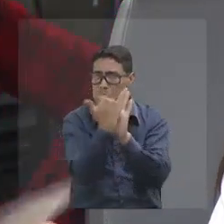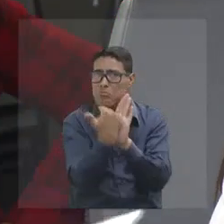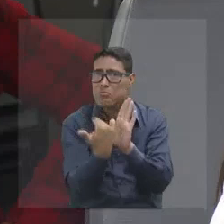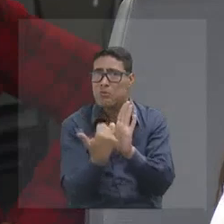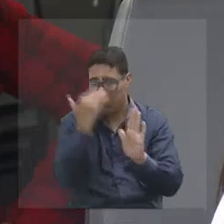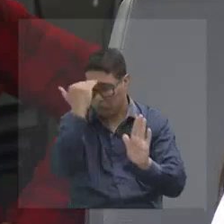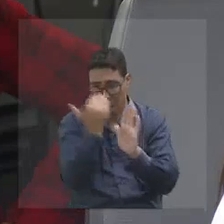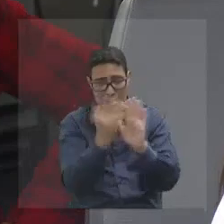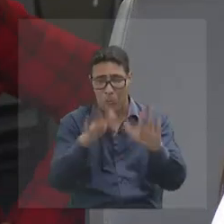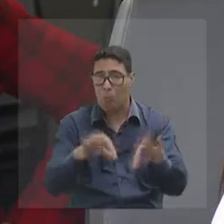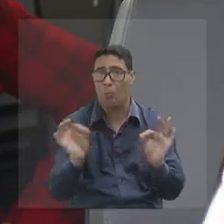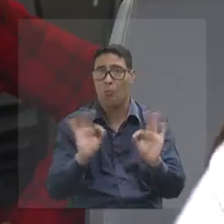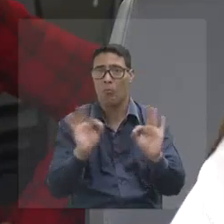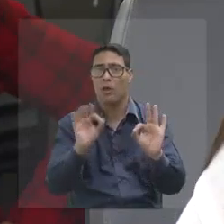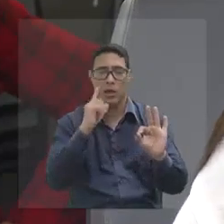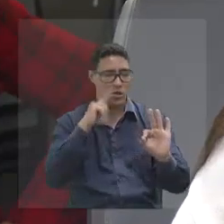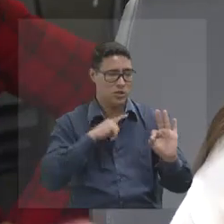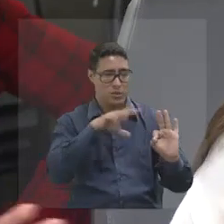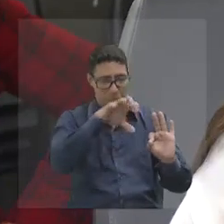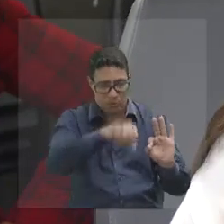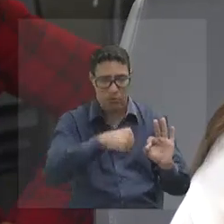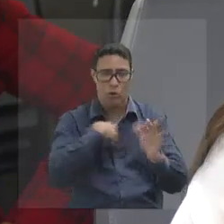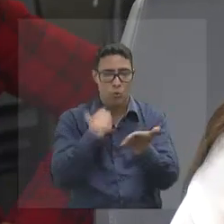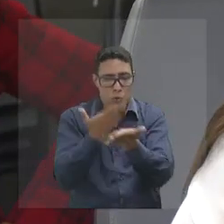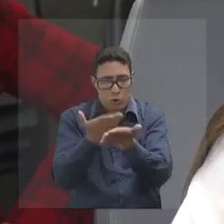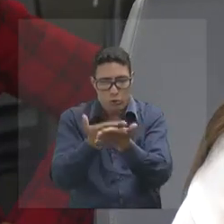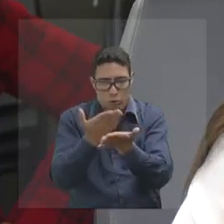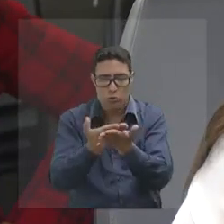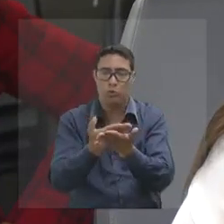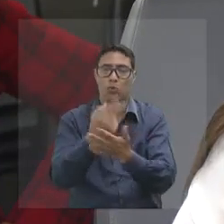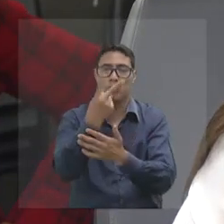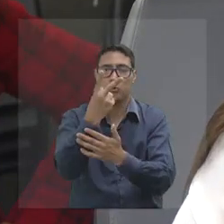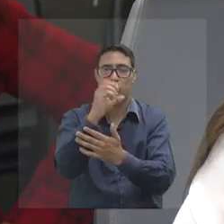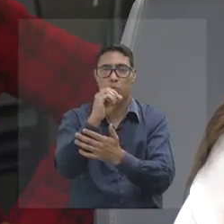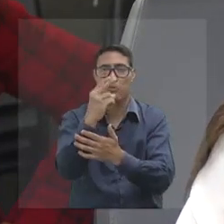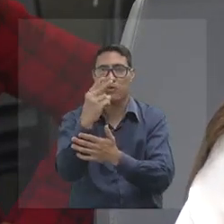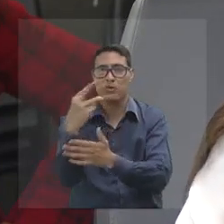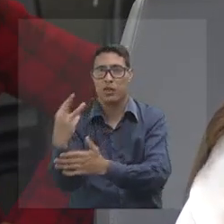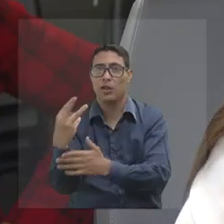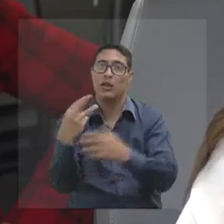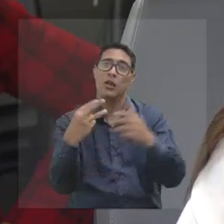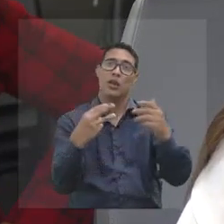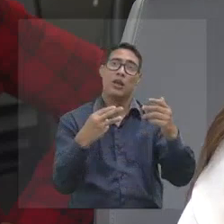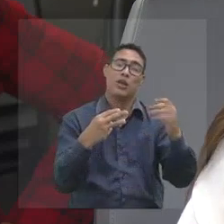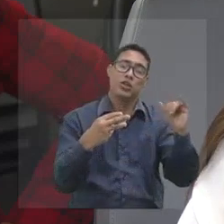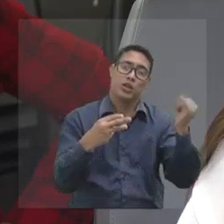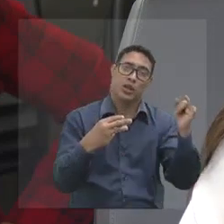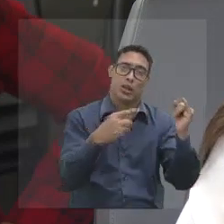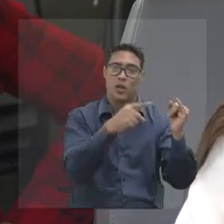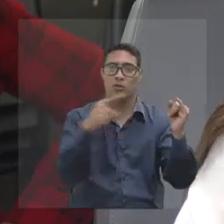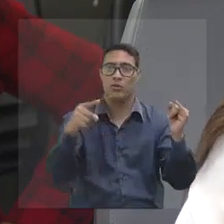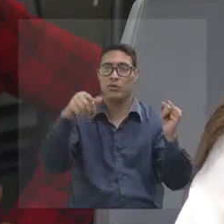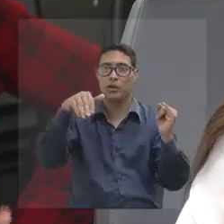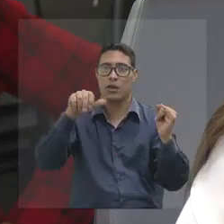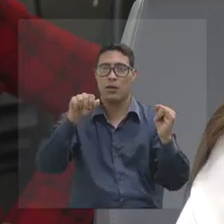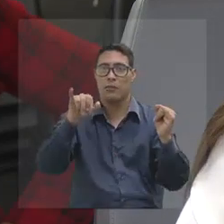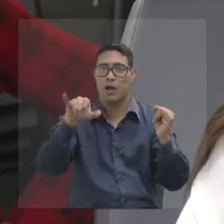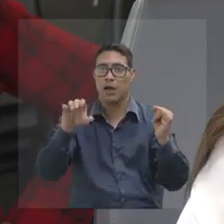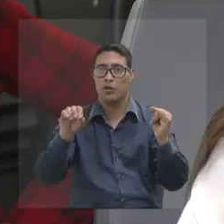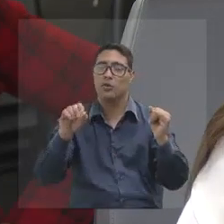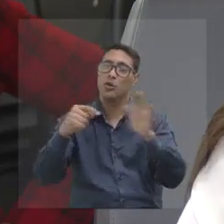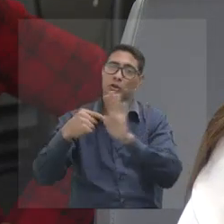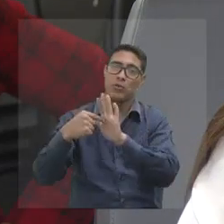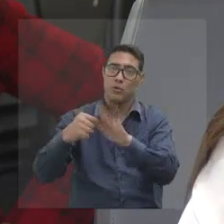sobre o ano de 2023 Janeiro a maio de 2023 que mostra que para